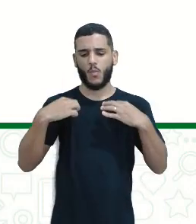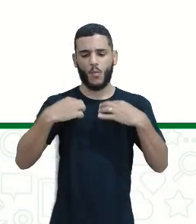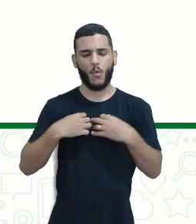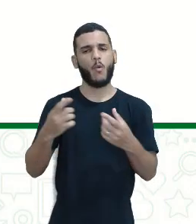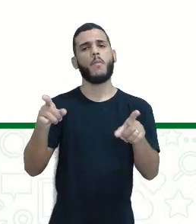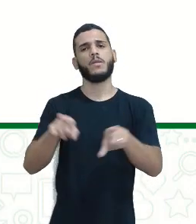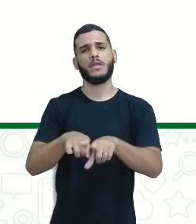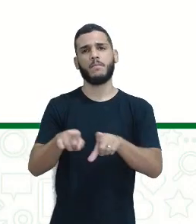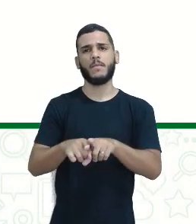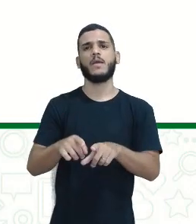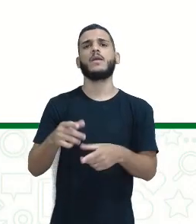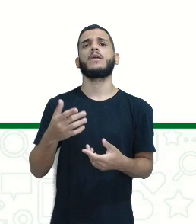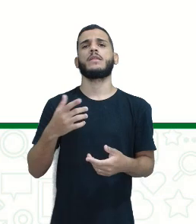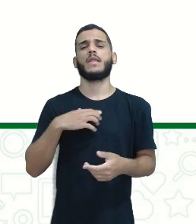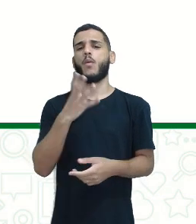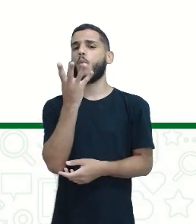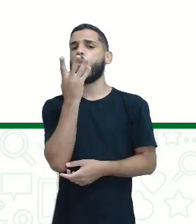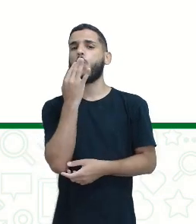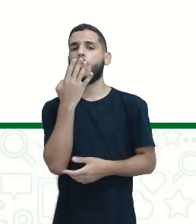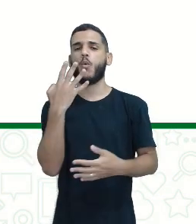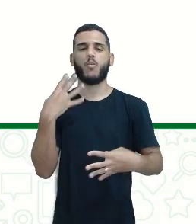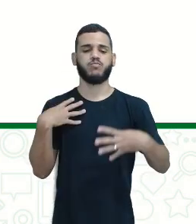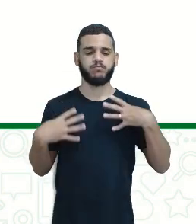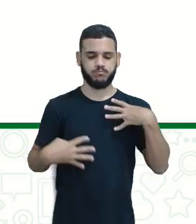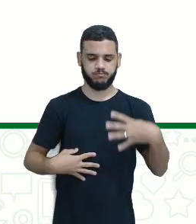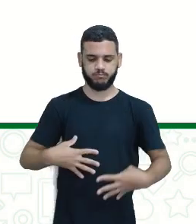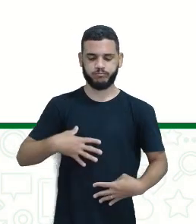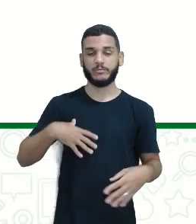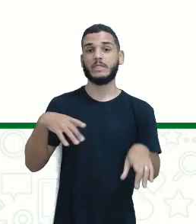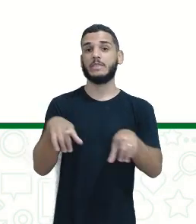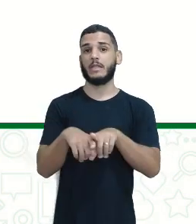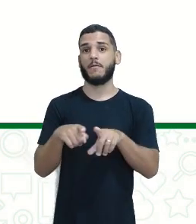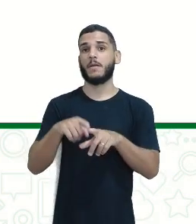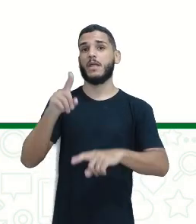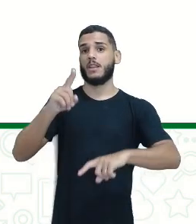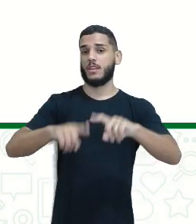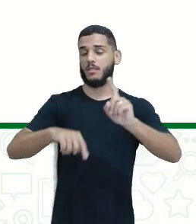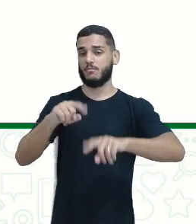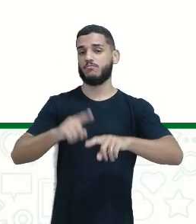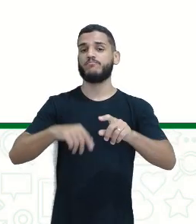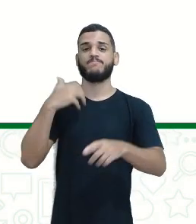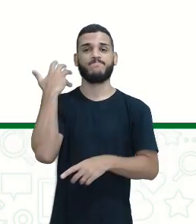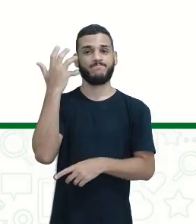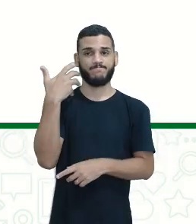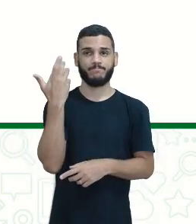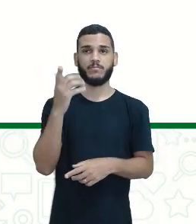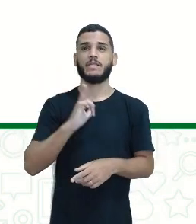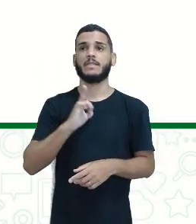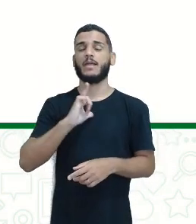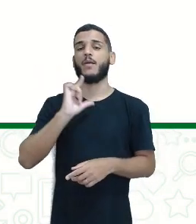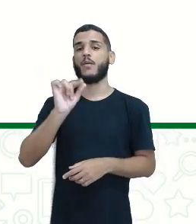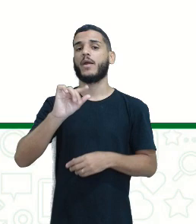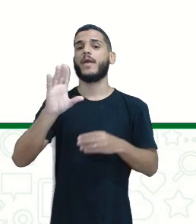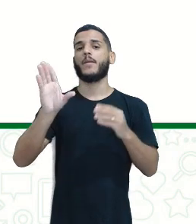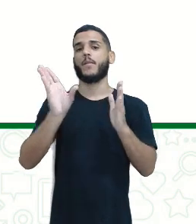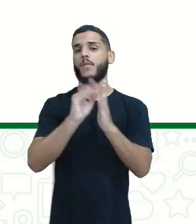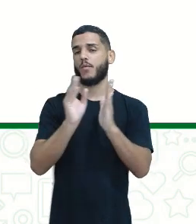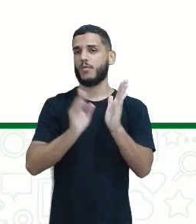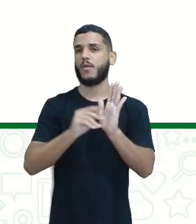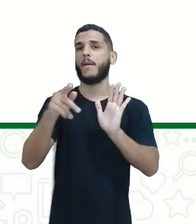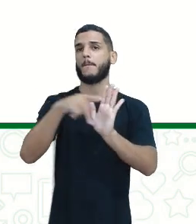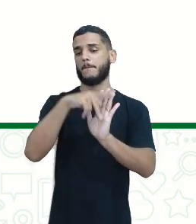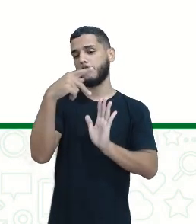os enfeites, o colorido, os instrumentos musicais. Esses são os elementos bem